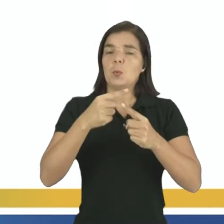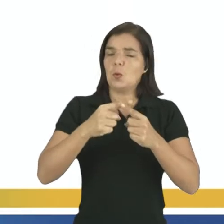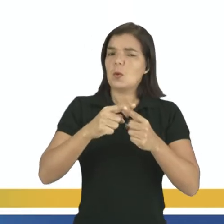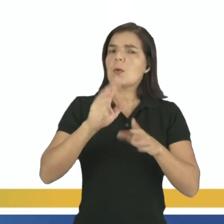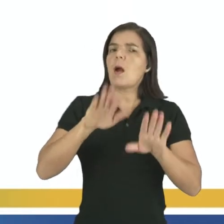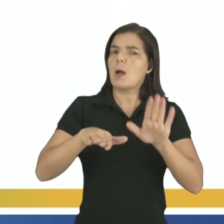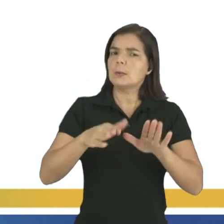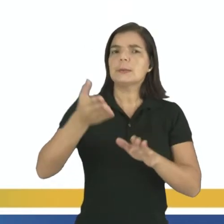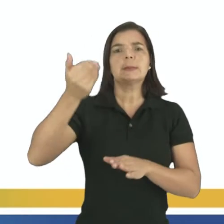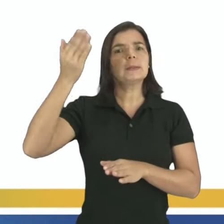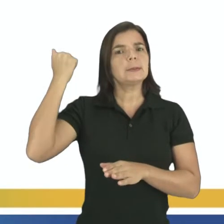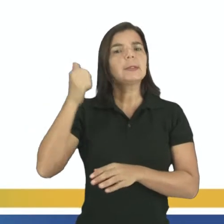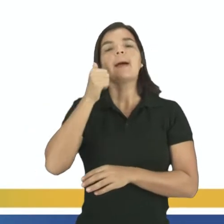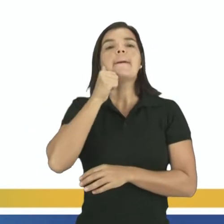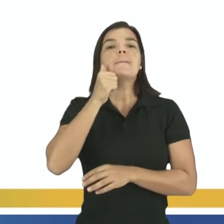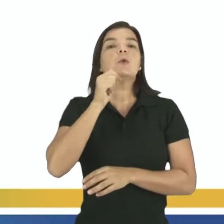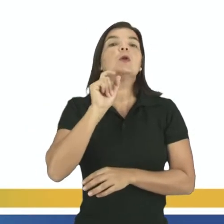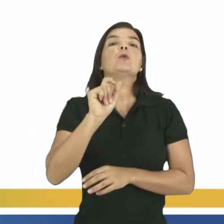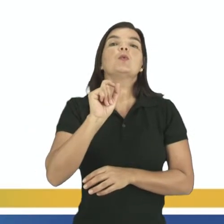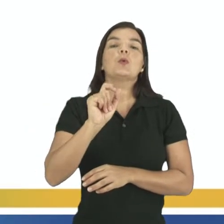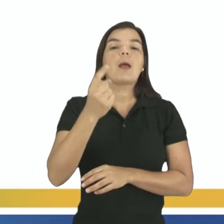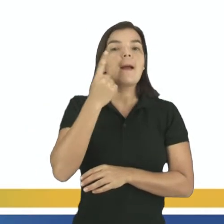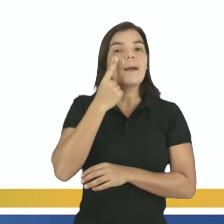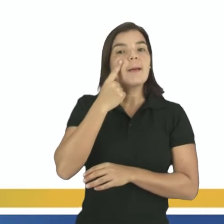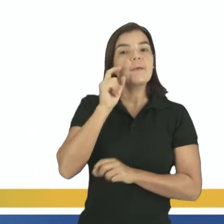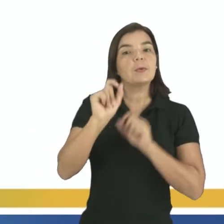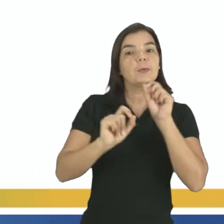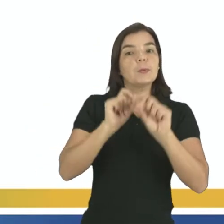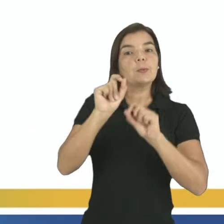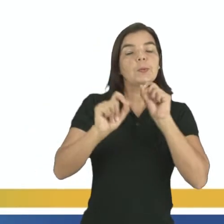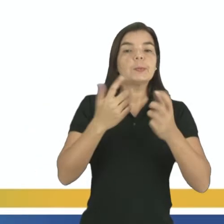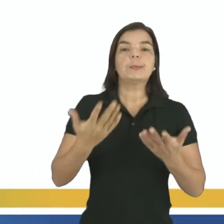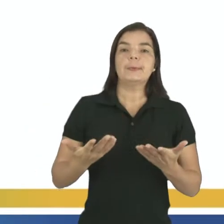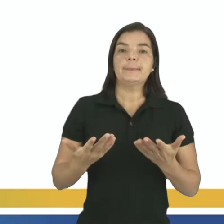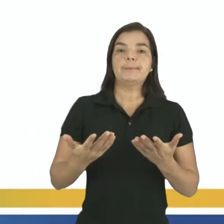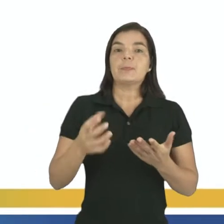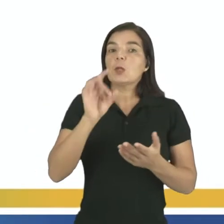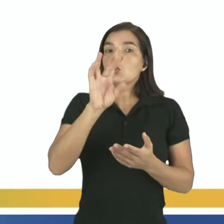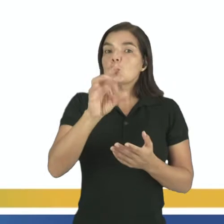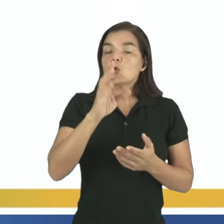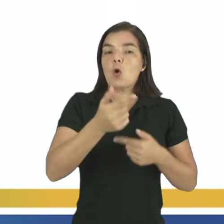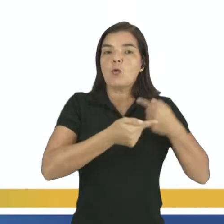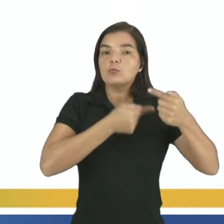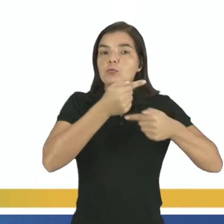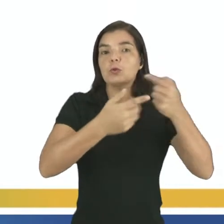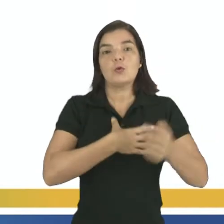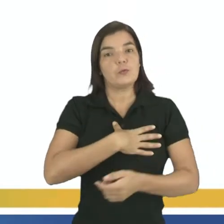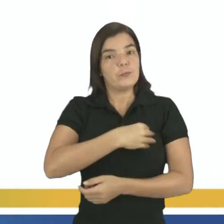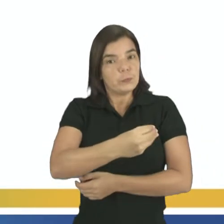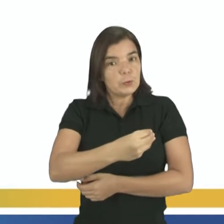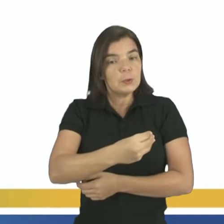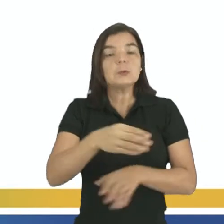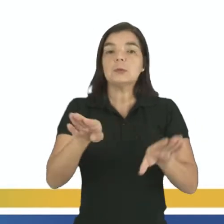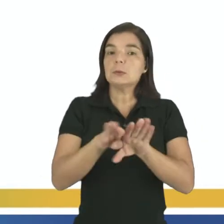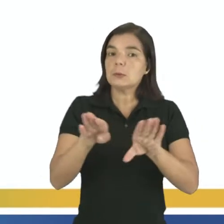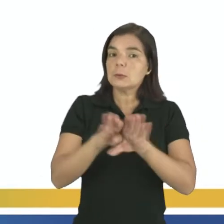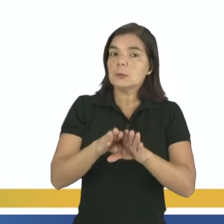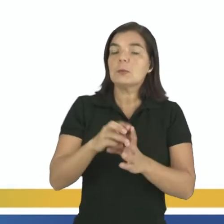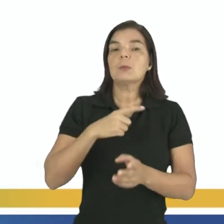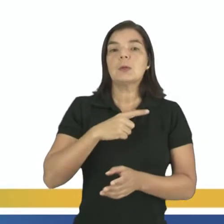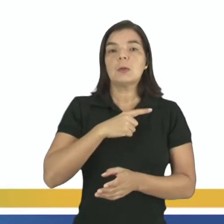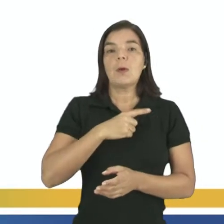muito tempo, as mulheres elas eram vistas como somente geradoras de filhos e tendo